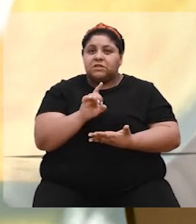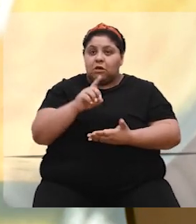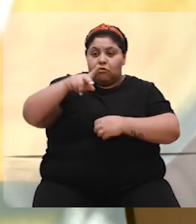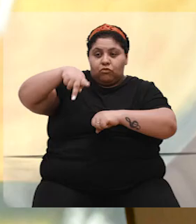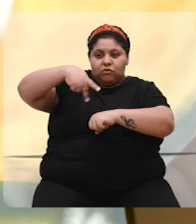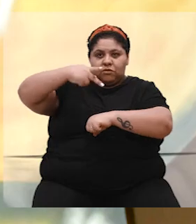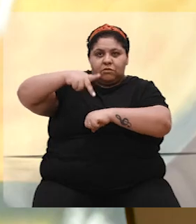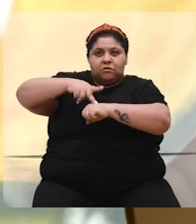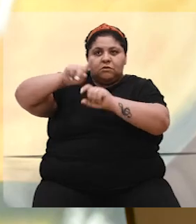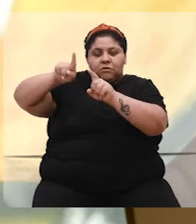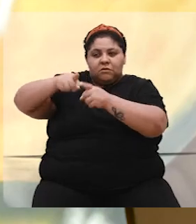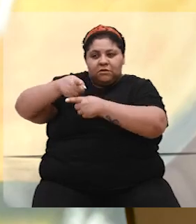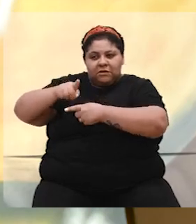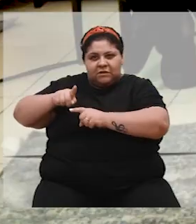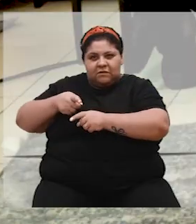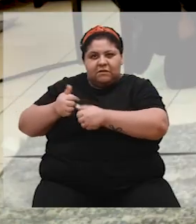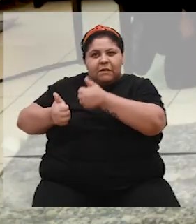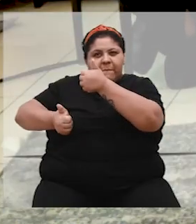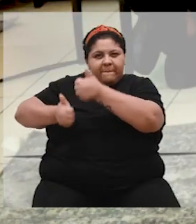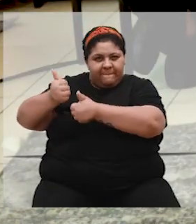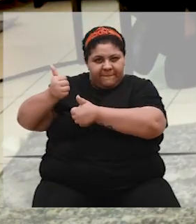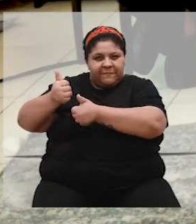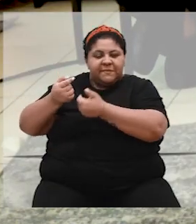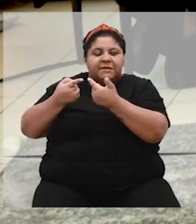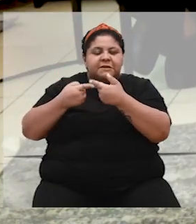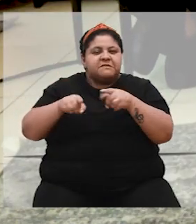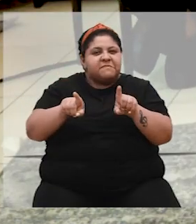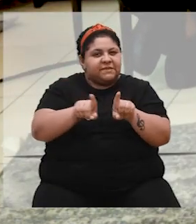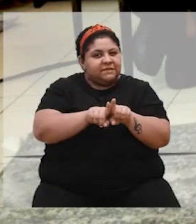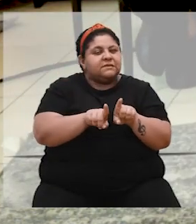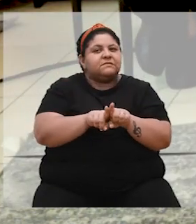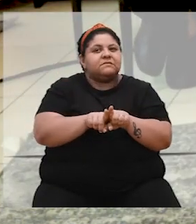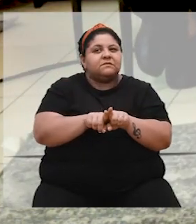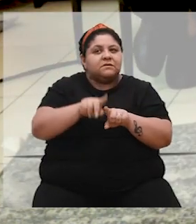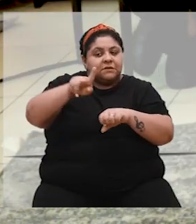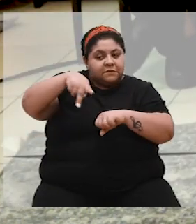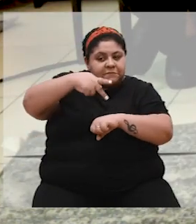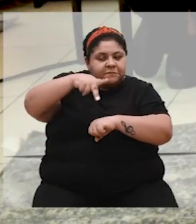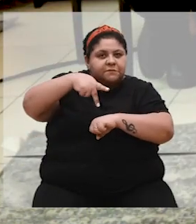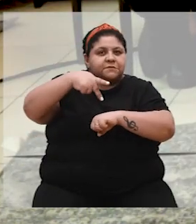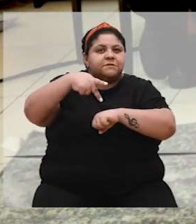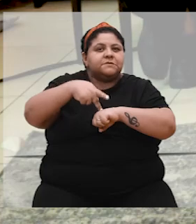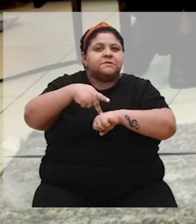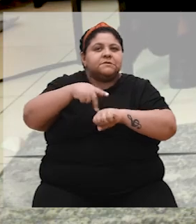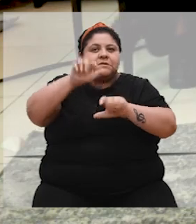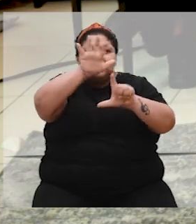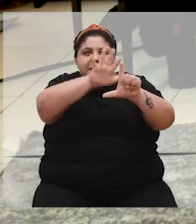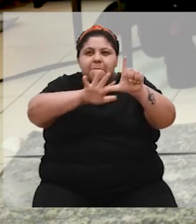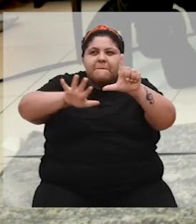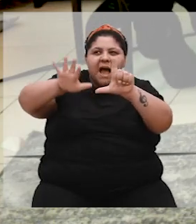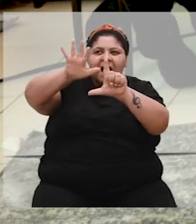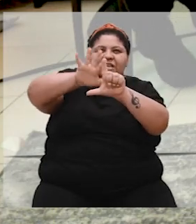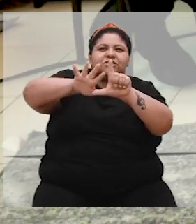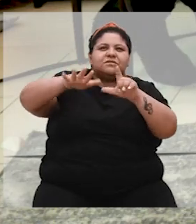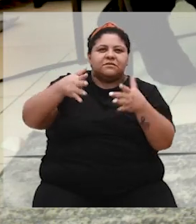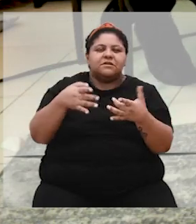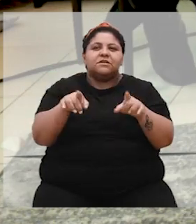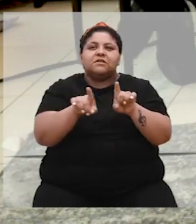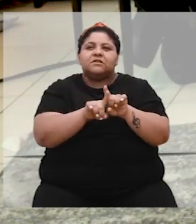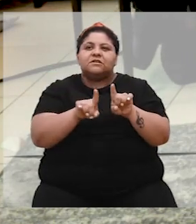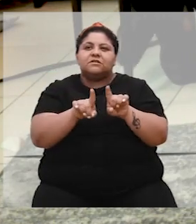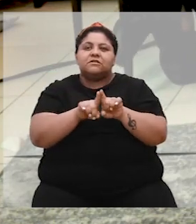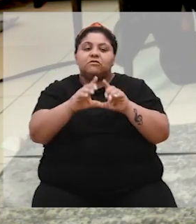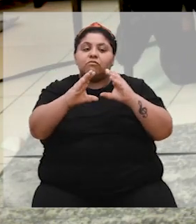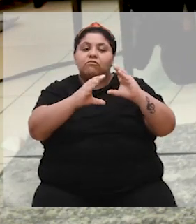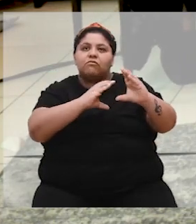sejamos não só o país da música e do futebol, que somos, mas também somos o país da imagem.